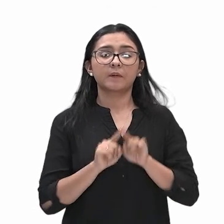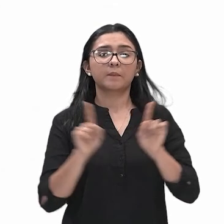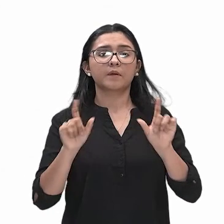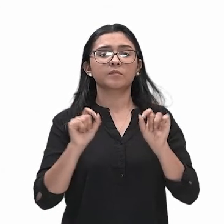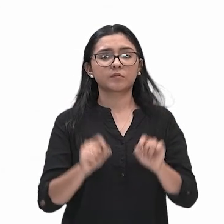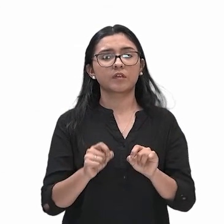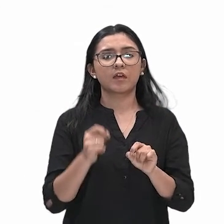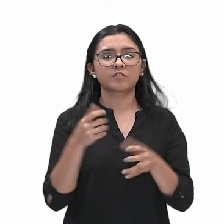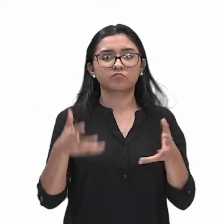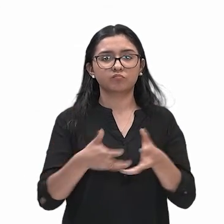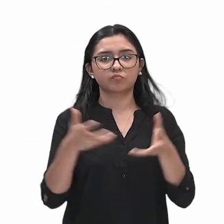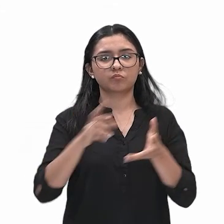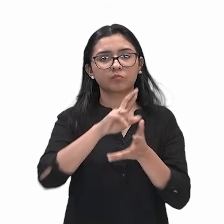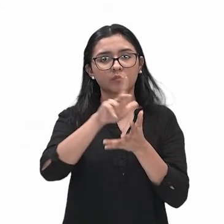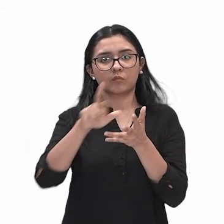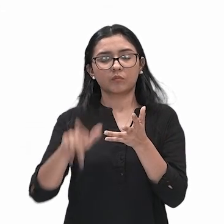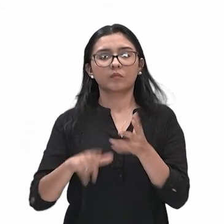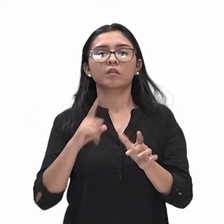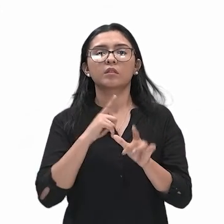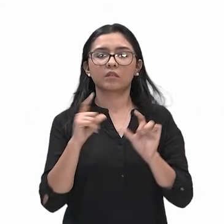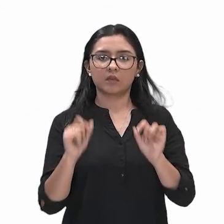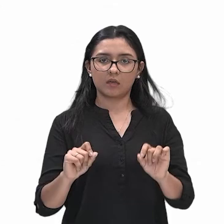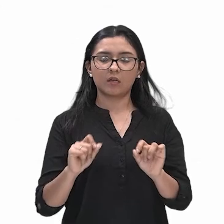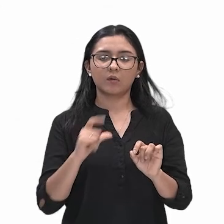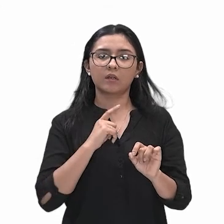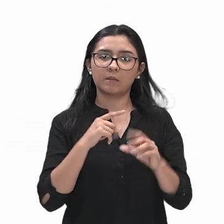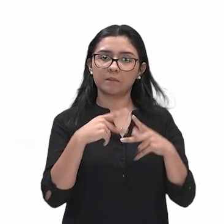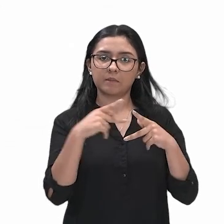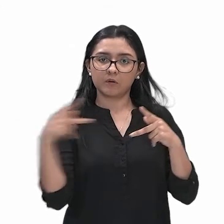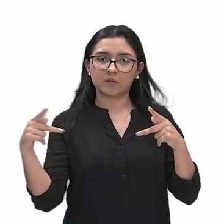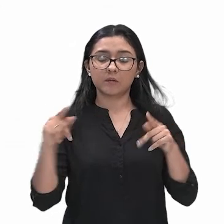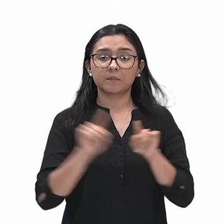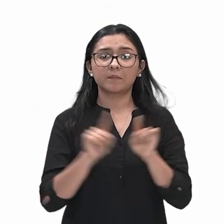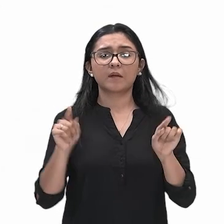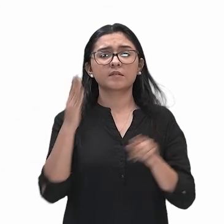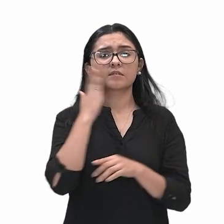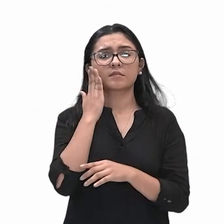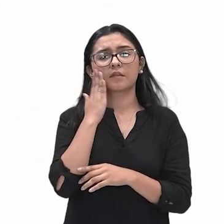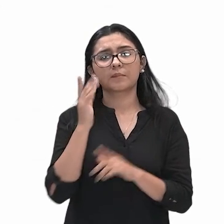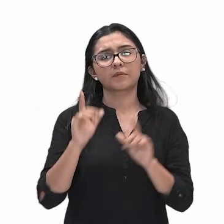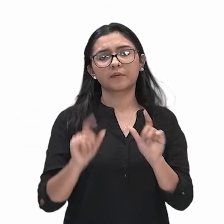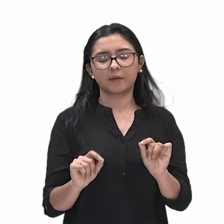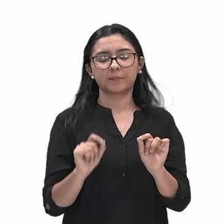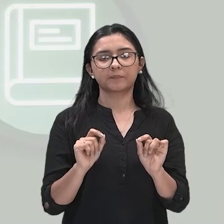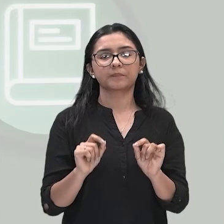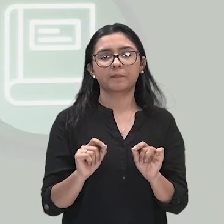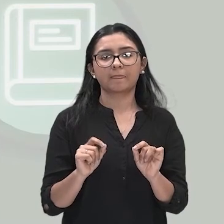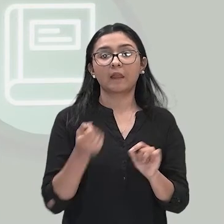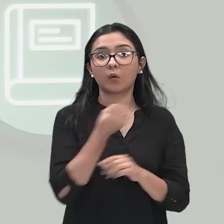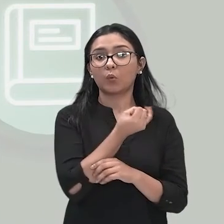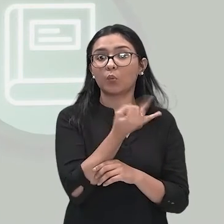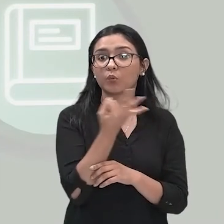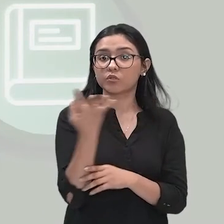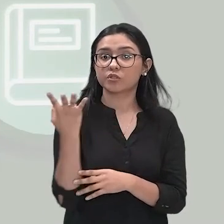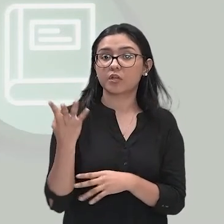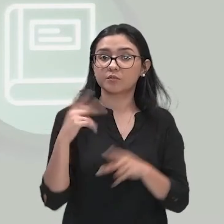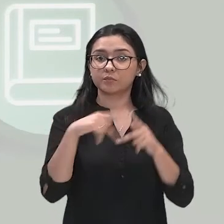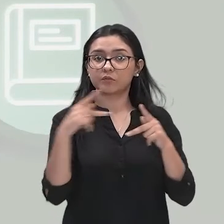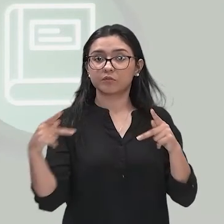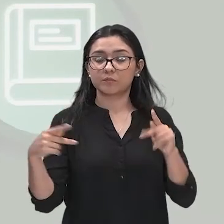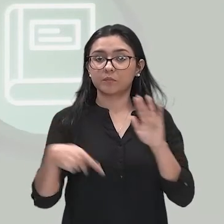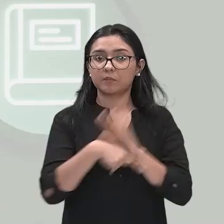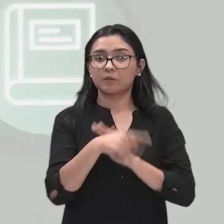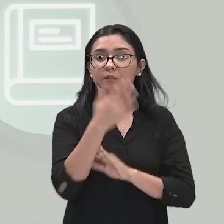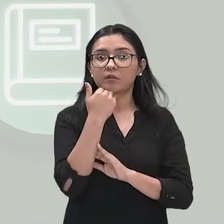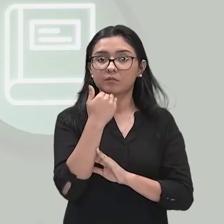né, eles têm proteínas, mas a gente sabe, na verdade, que a quantidade assim de proteínas na alimentação a